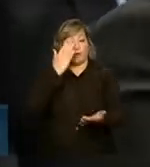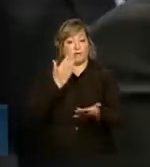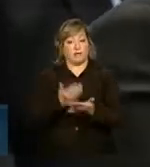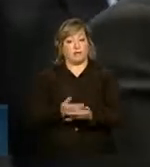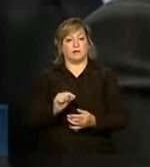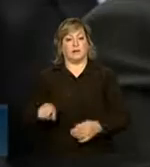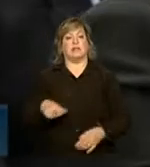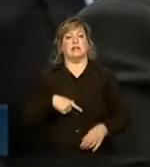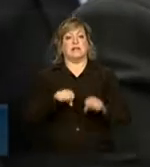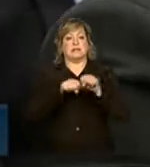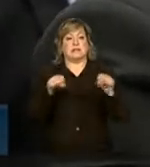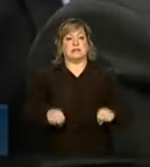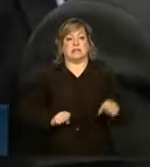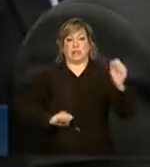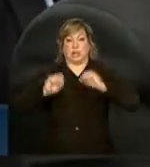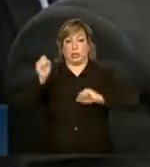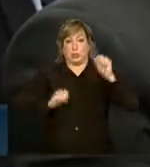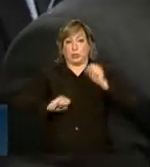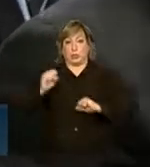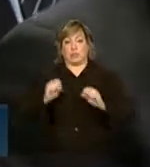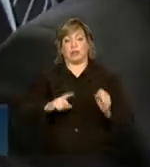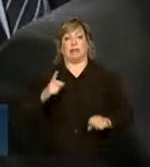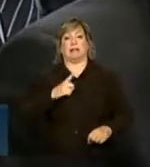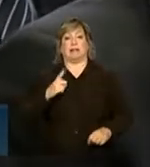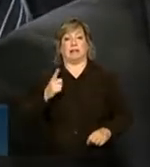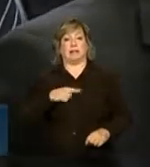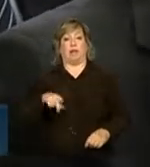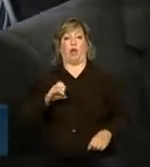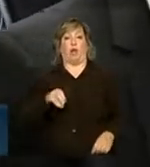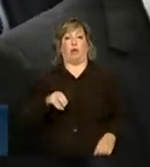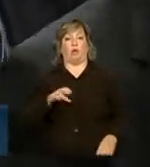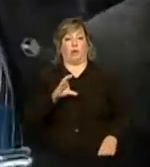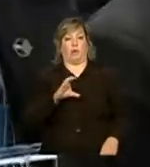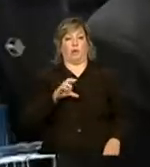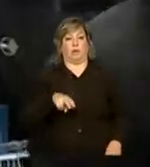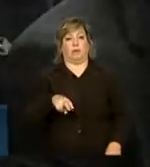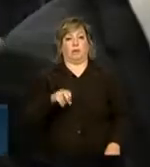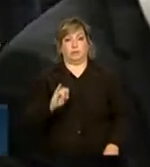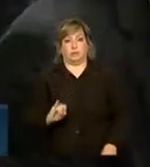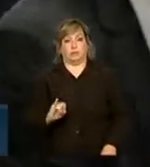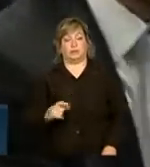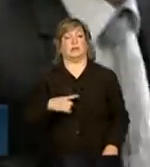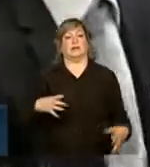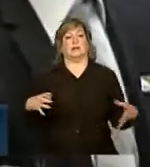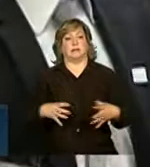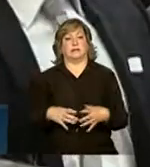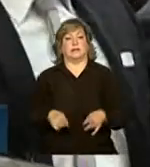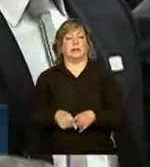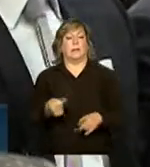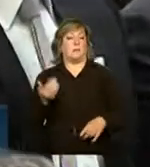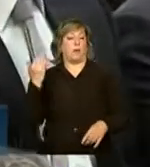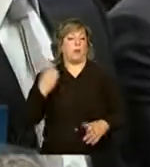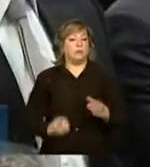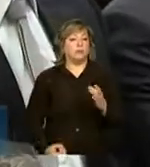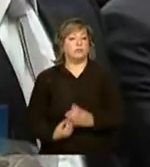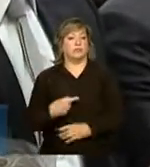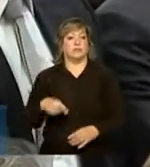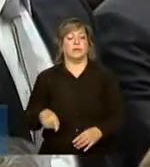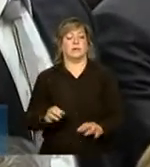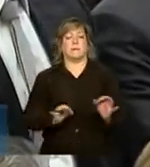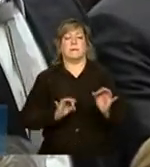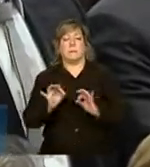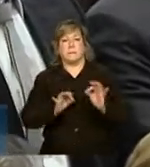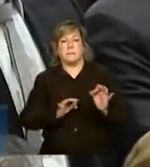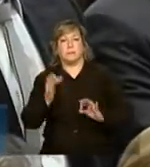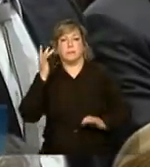o Sistema Indústria, tendo à frente a Confederação Nacional da Indústria, lançou recentemente o Mapa